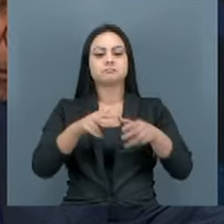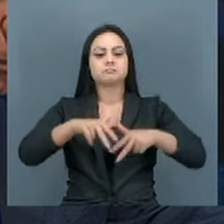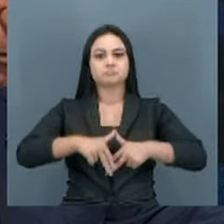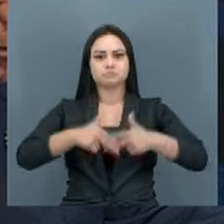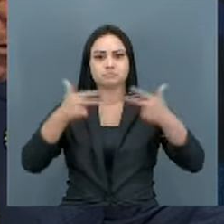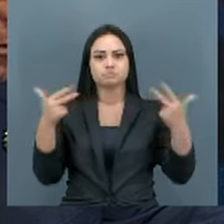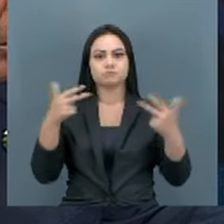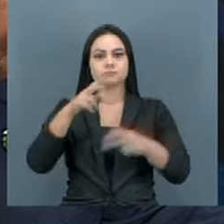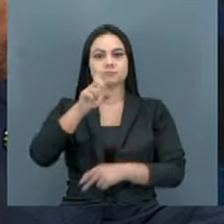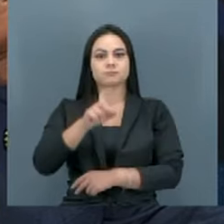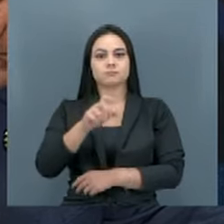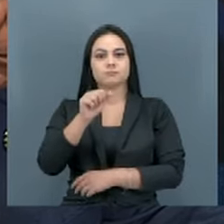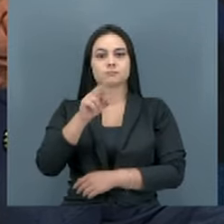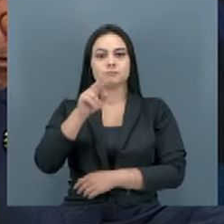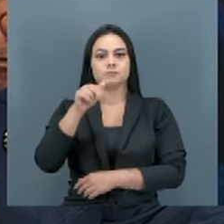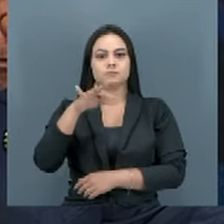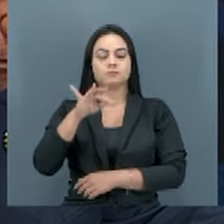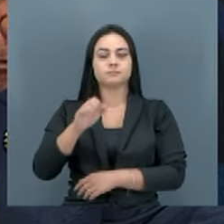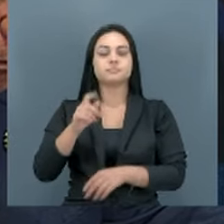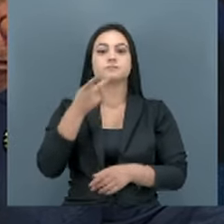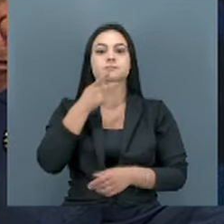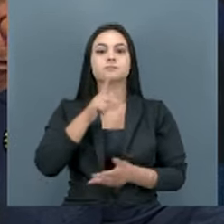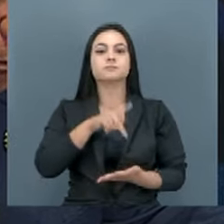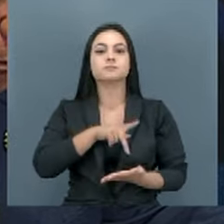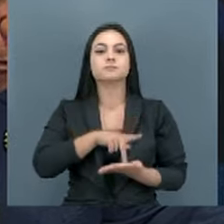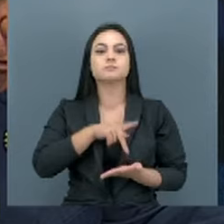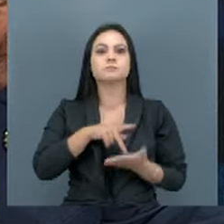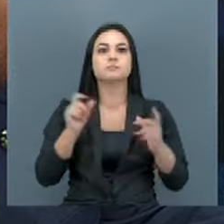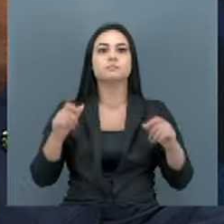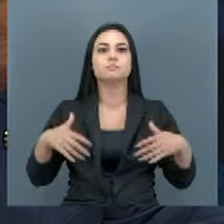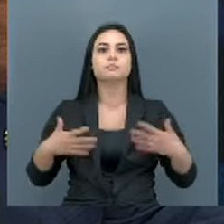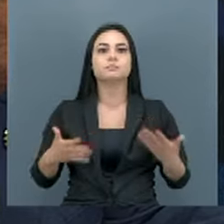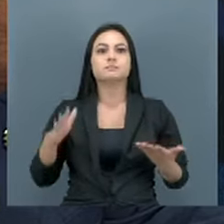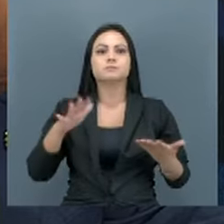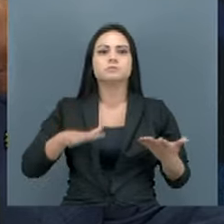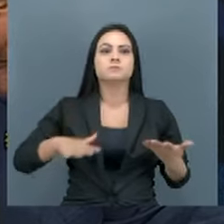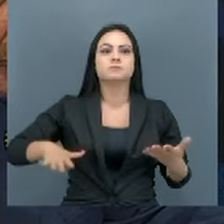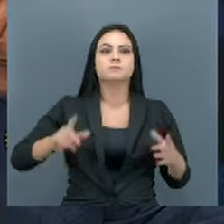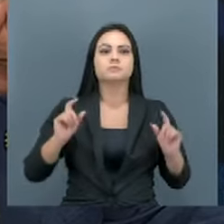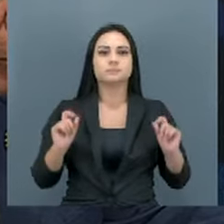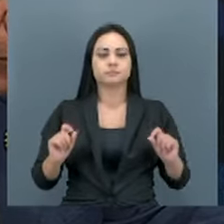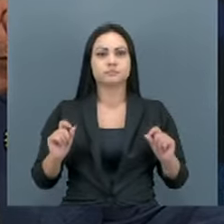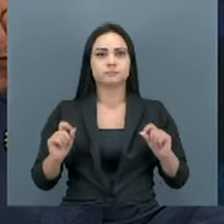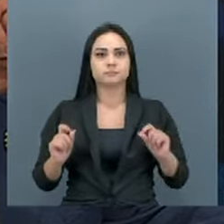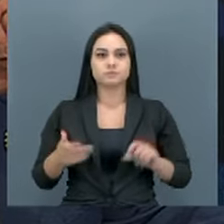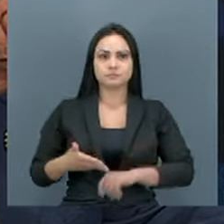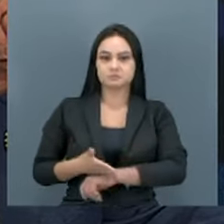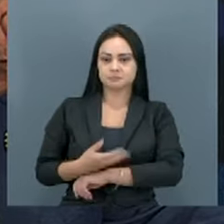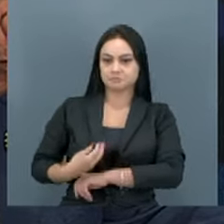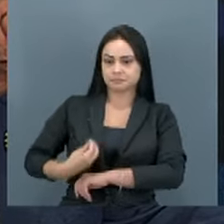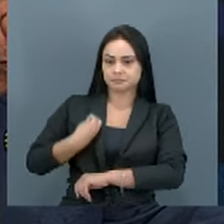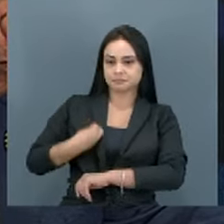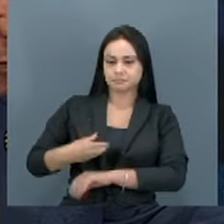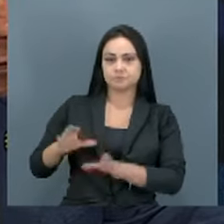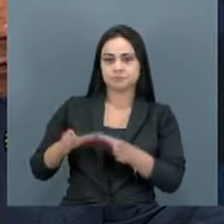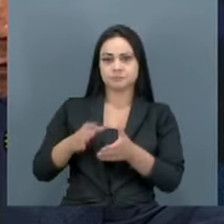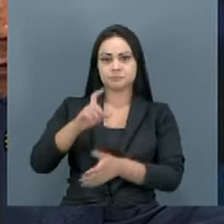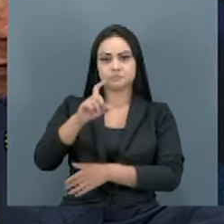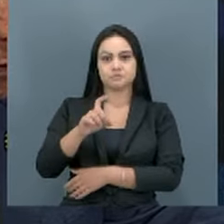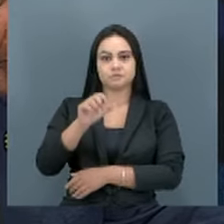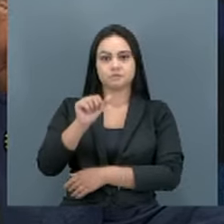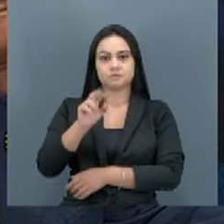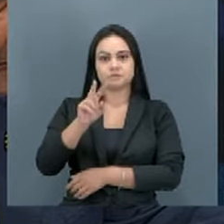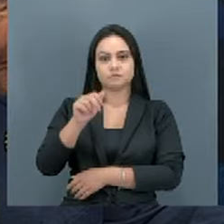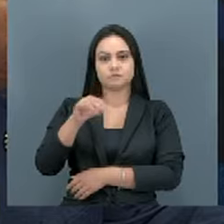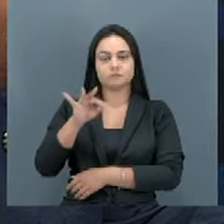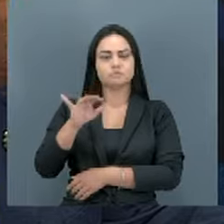E ele falou, na verdade, qual a área que comporta a etnia Xavante,